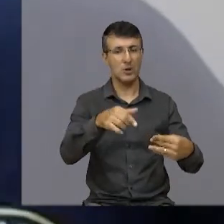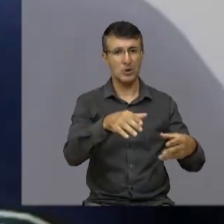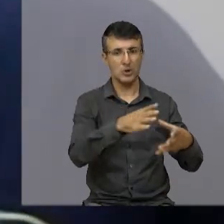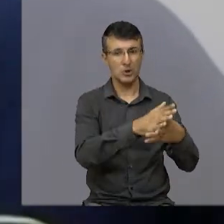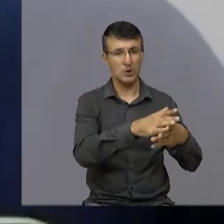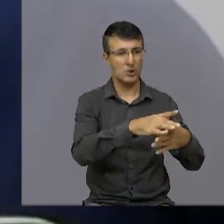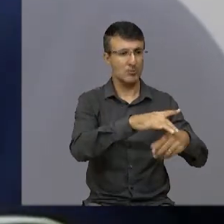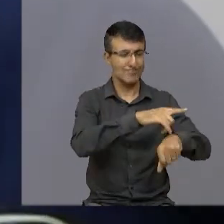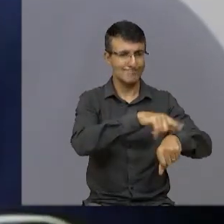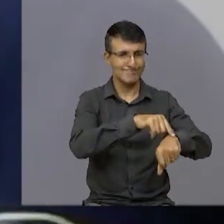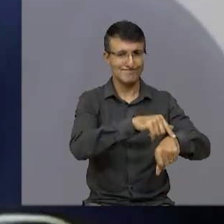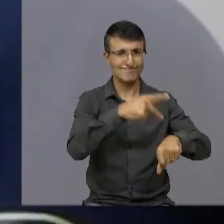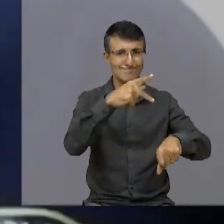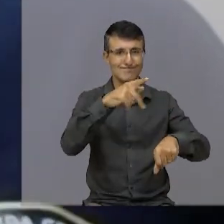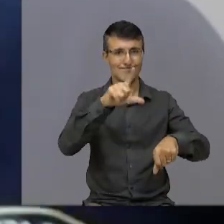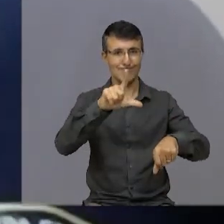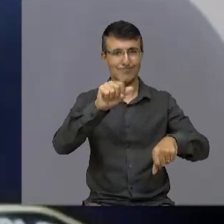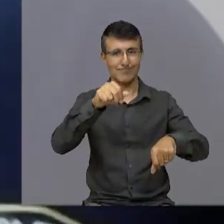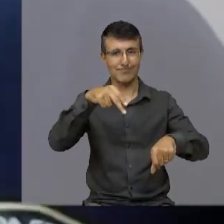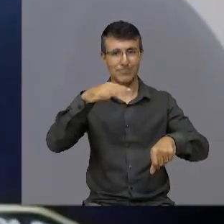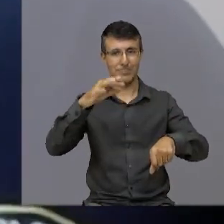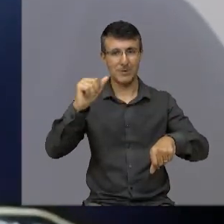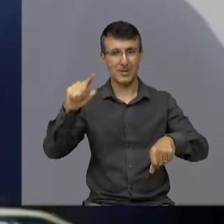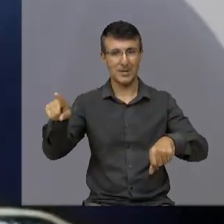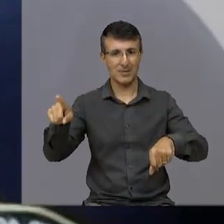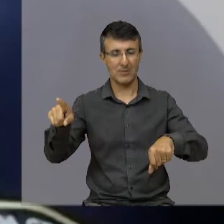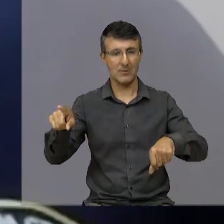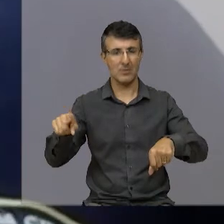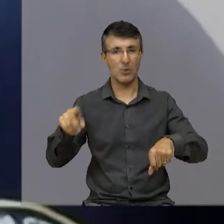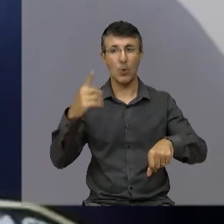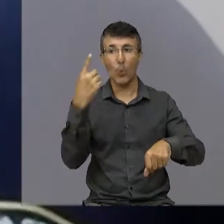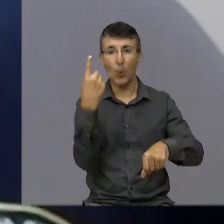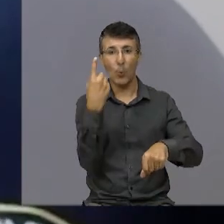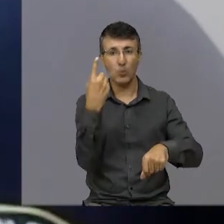DP atende de plantão, que é o 3º DP.